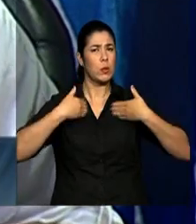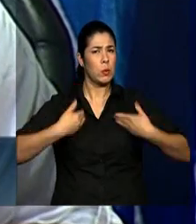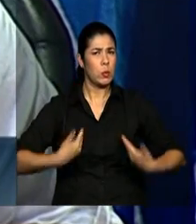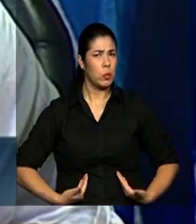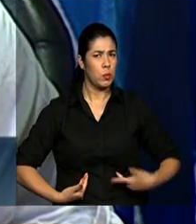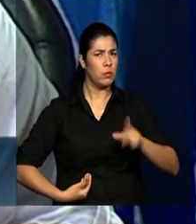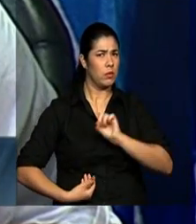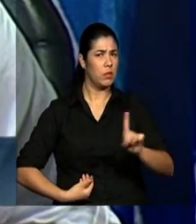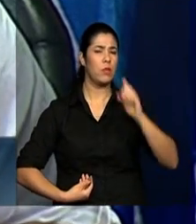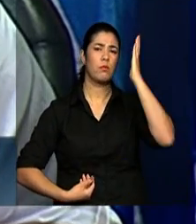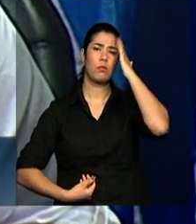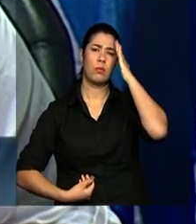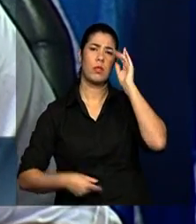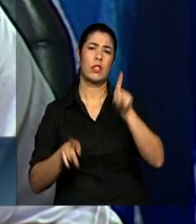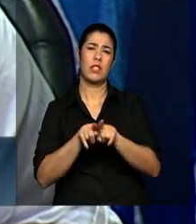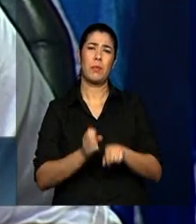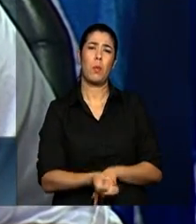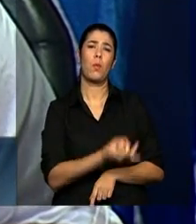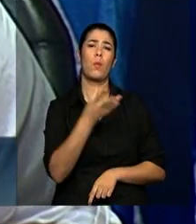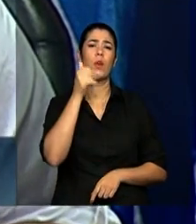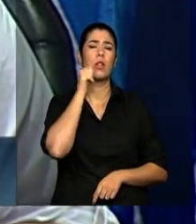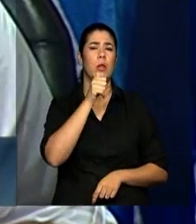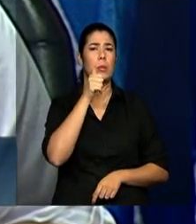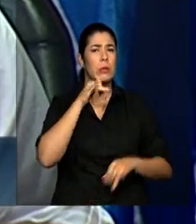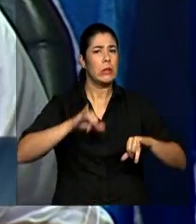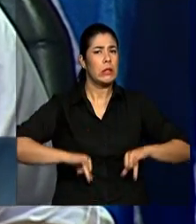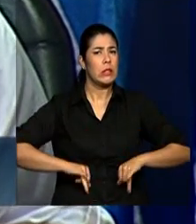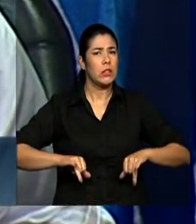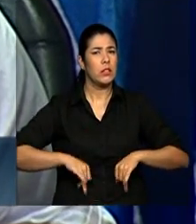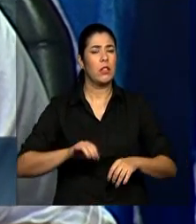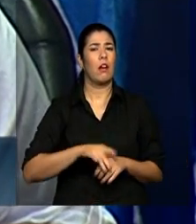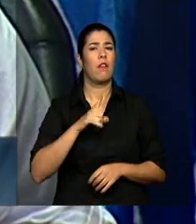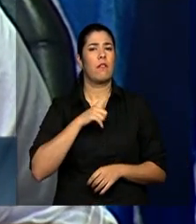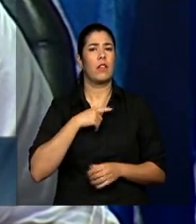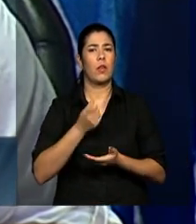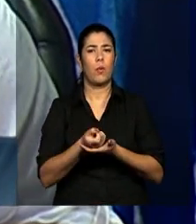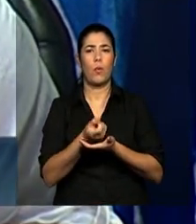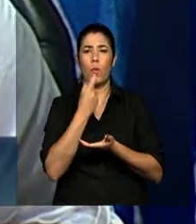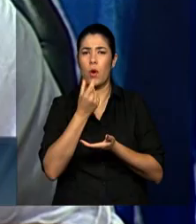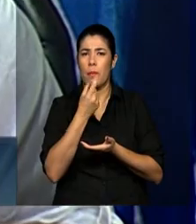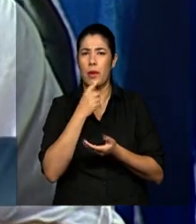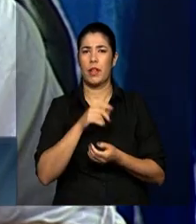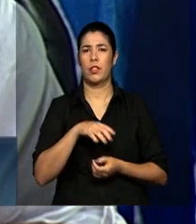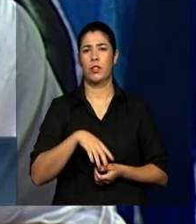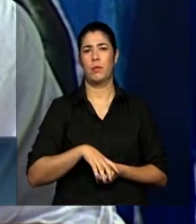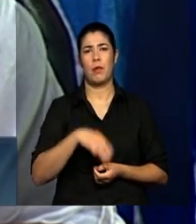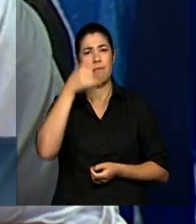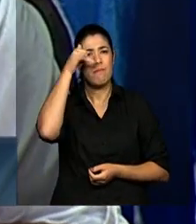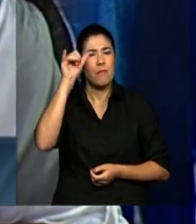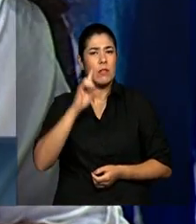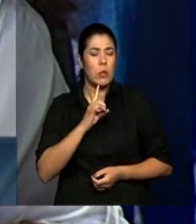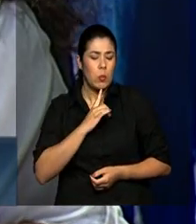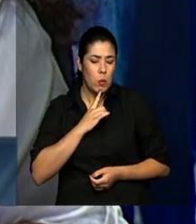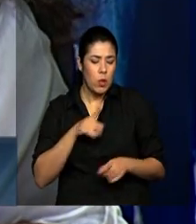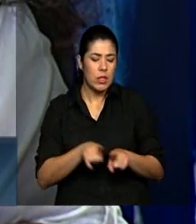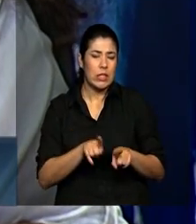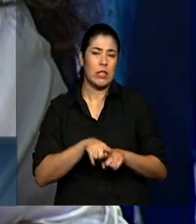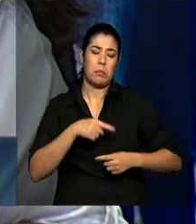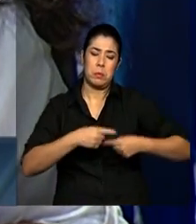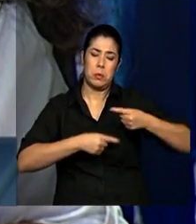mas a gente sabe hoje a quantidade de mulheres que tomam depressivos, muitas das vezes, que, em geral, elas são